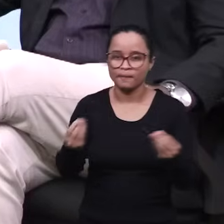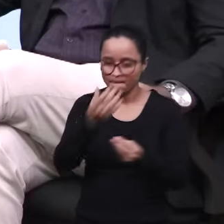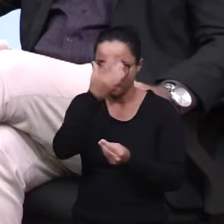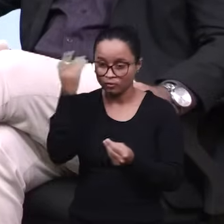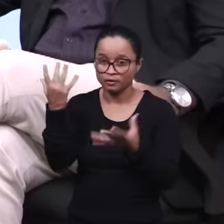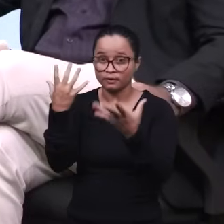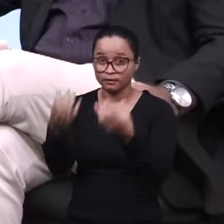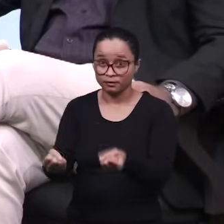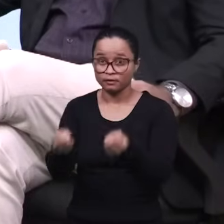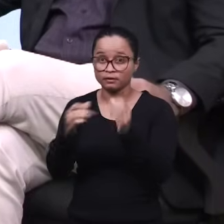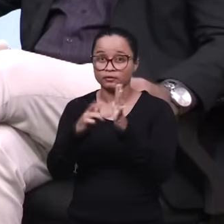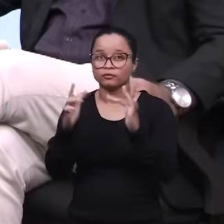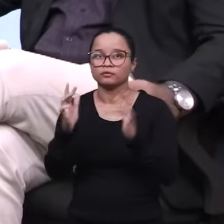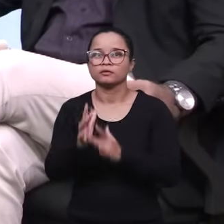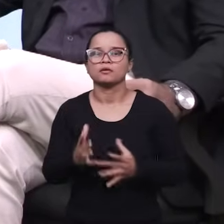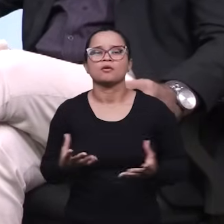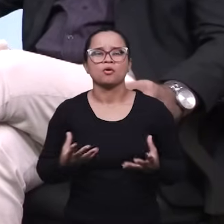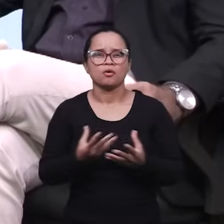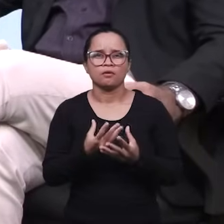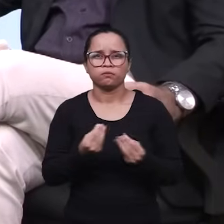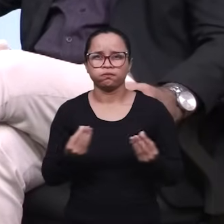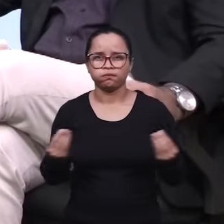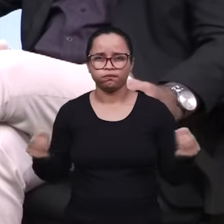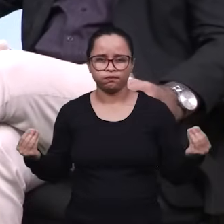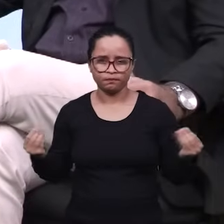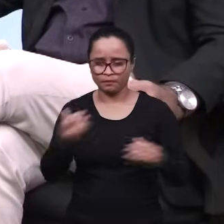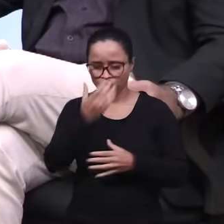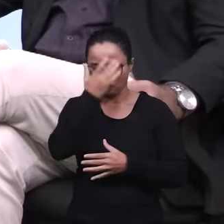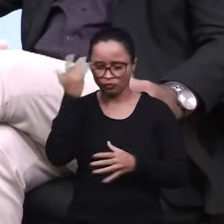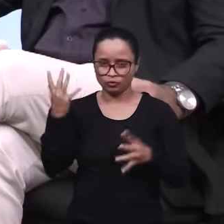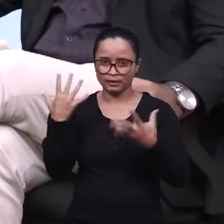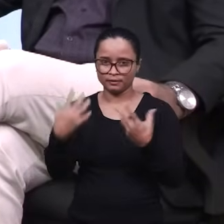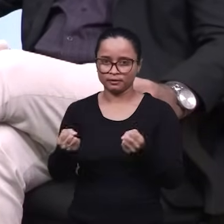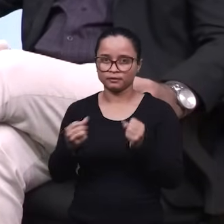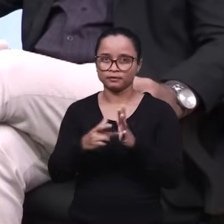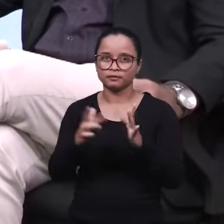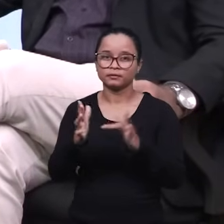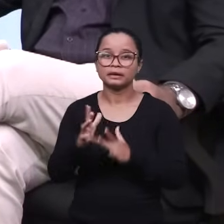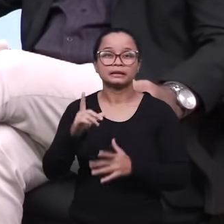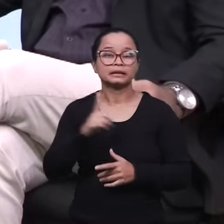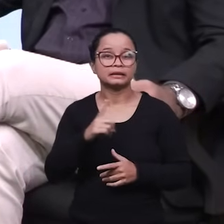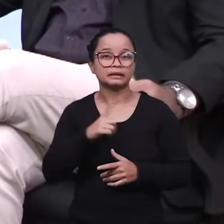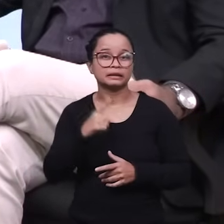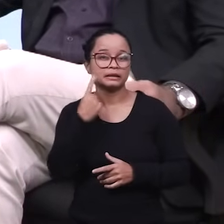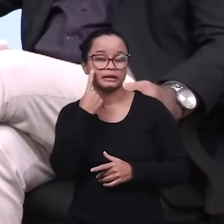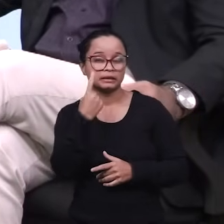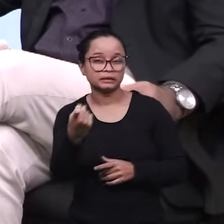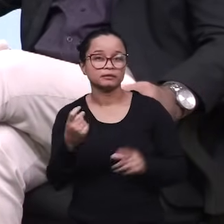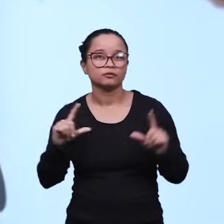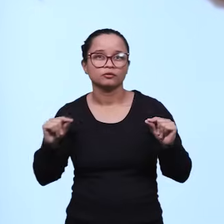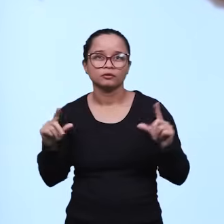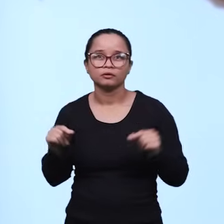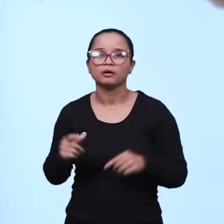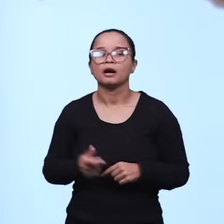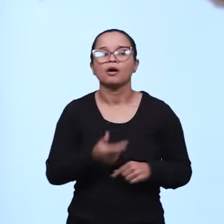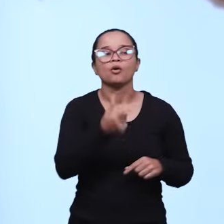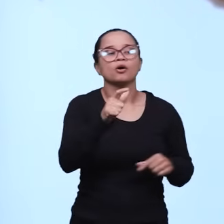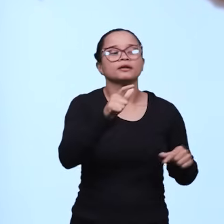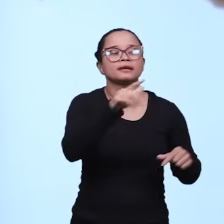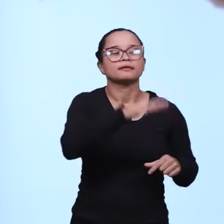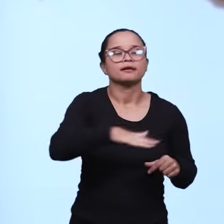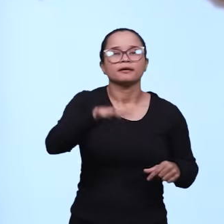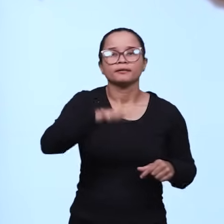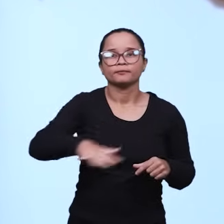conversões, multidões, diz a palavra, se converteram, e eles tinham a intenção de se dirigir a outras